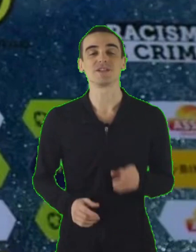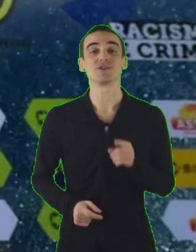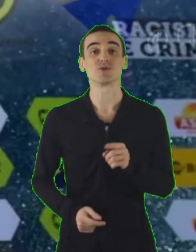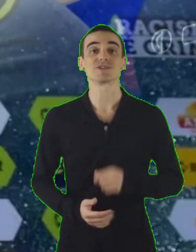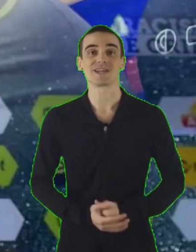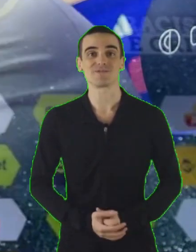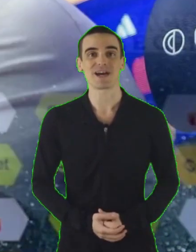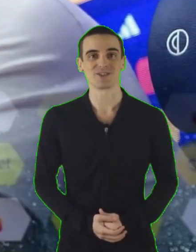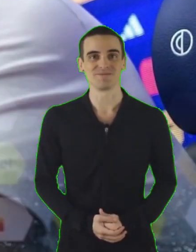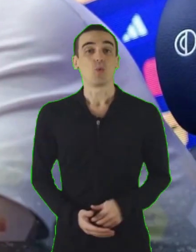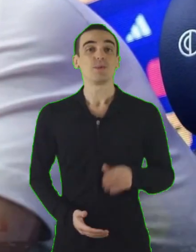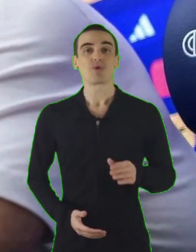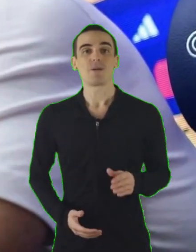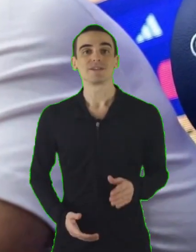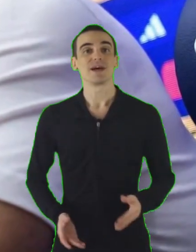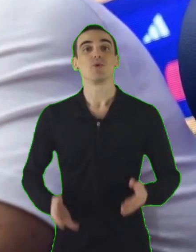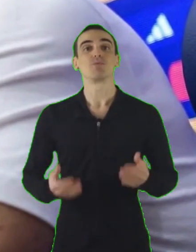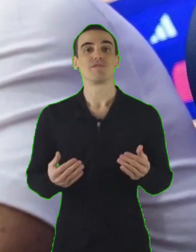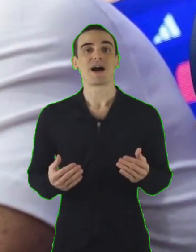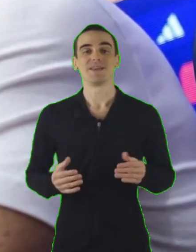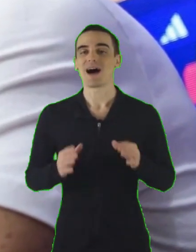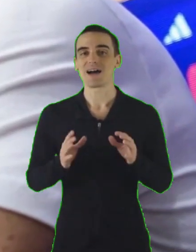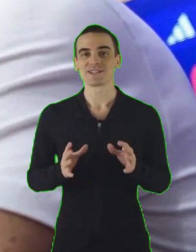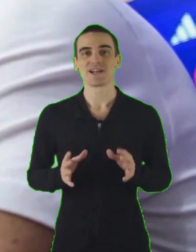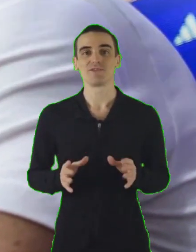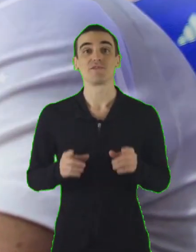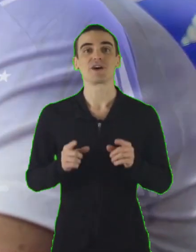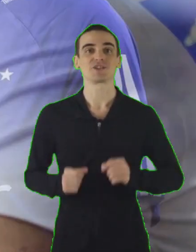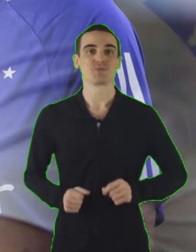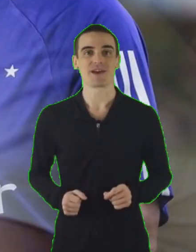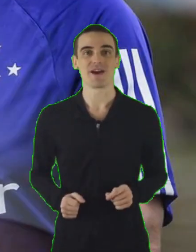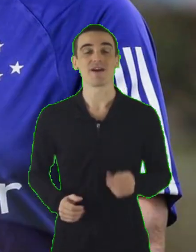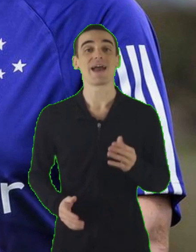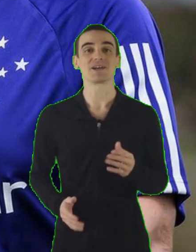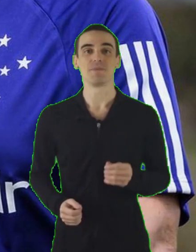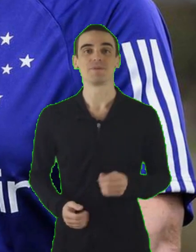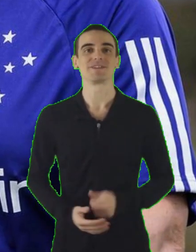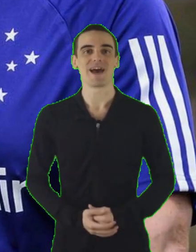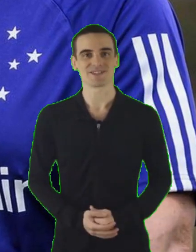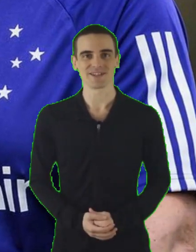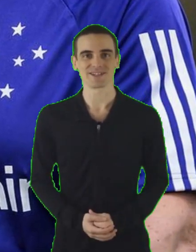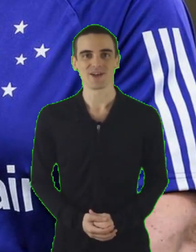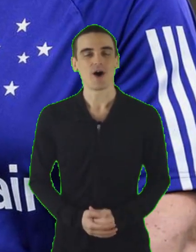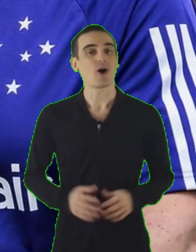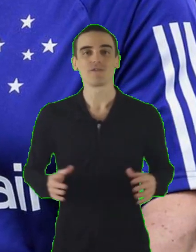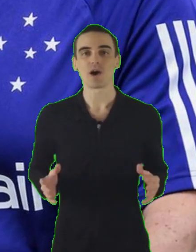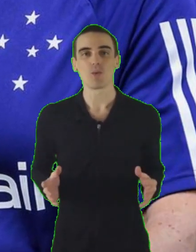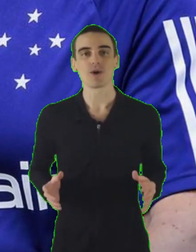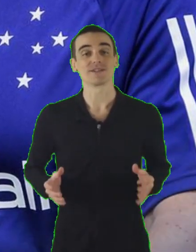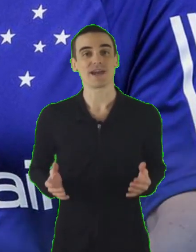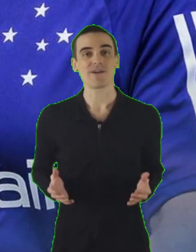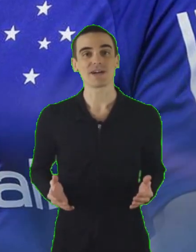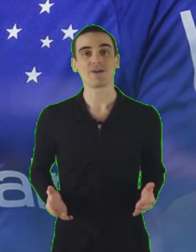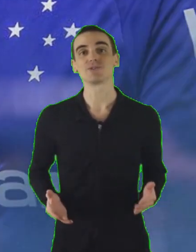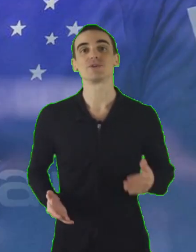sendo reconhecido também por Ronaldo Fenômeno, que é o principal investidor do Cruzeiro. O Fenômeno já afirmou que está confiante no trabalho de Zé Ricardo e